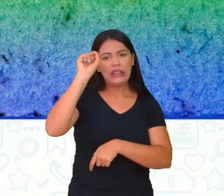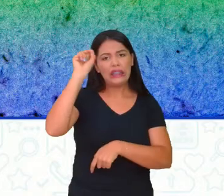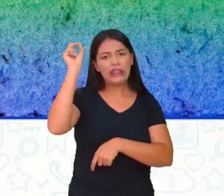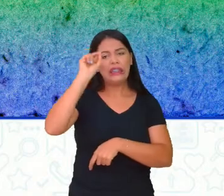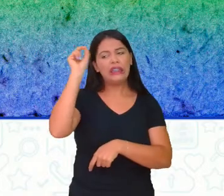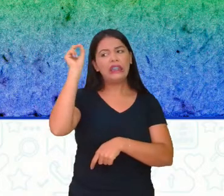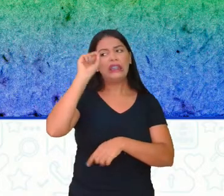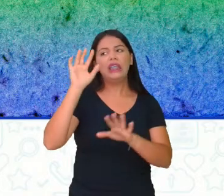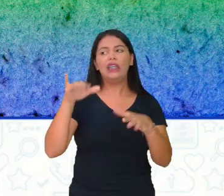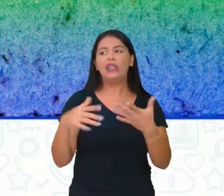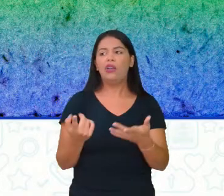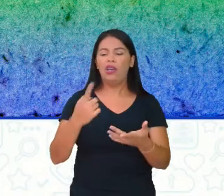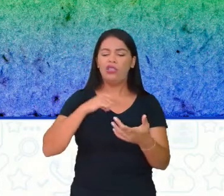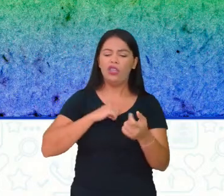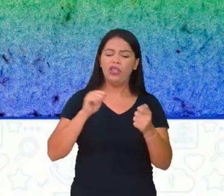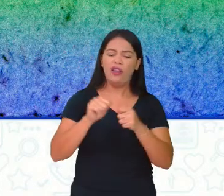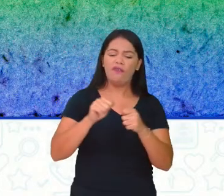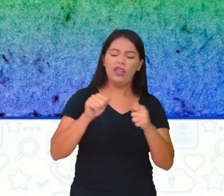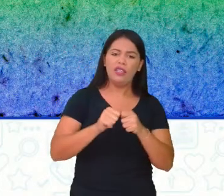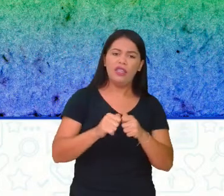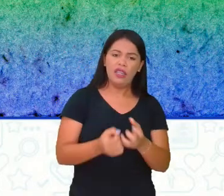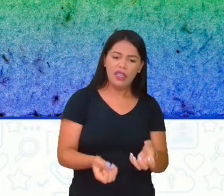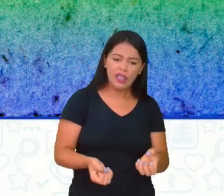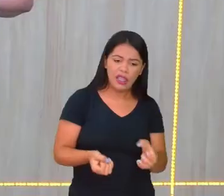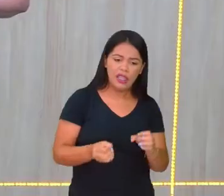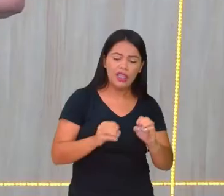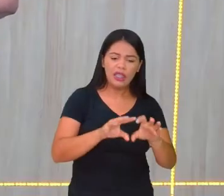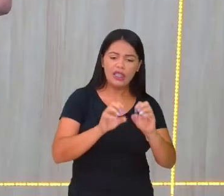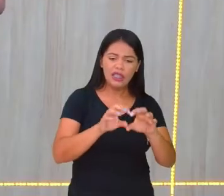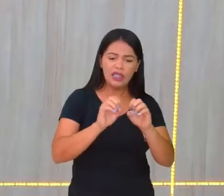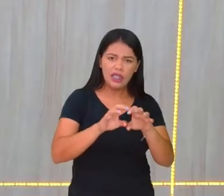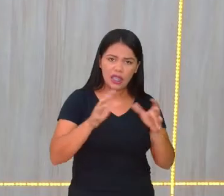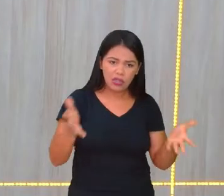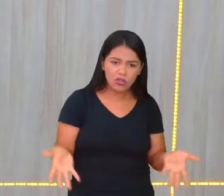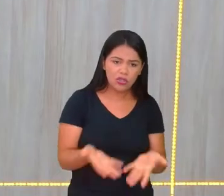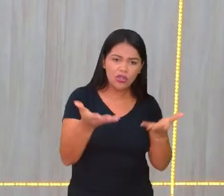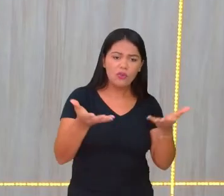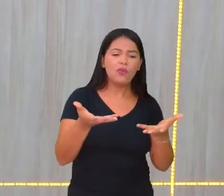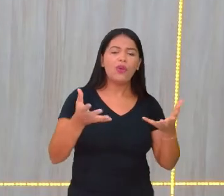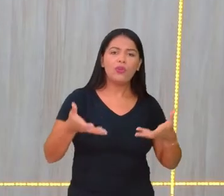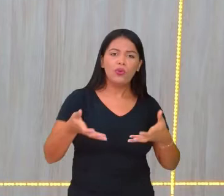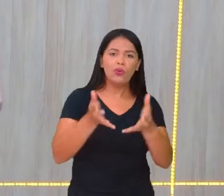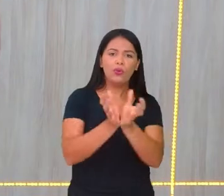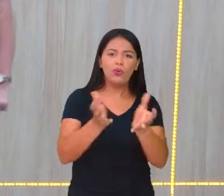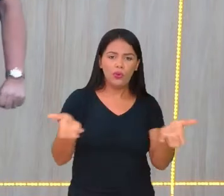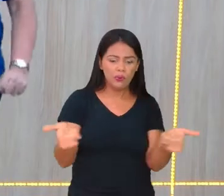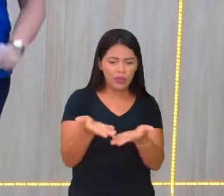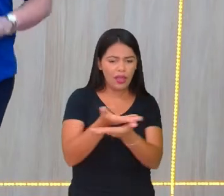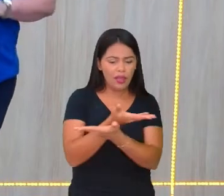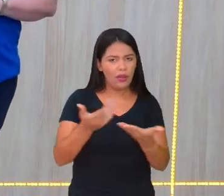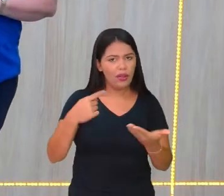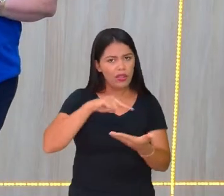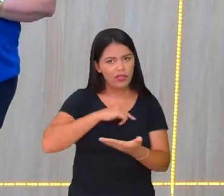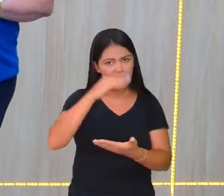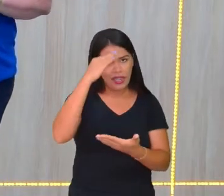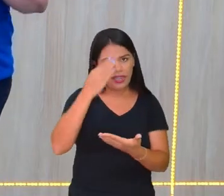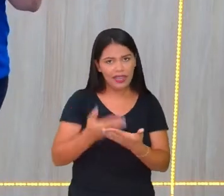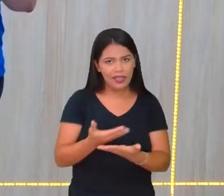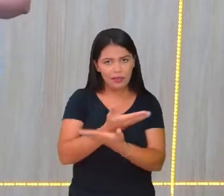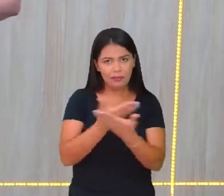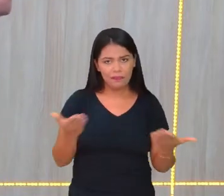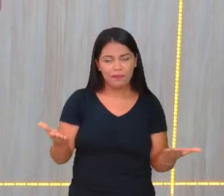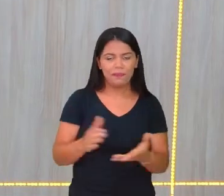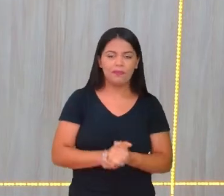formando uma geração que vai fazer a diferença. Eu acredito, sim, em vocês. Agora é com vocês. Então, escolha uma